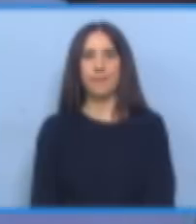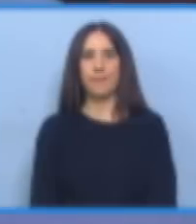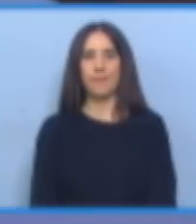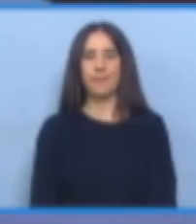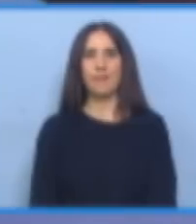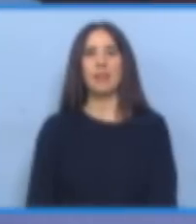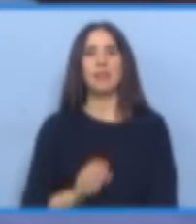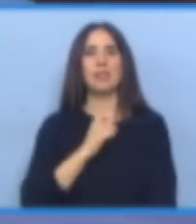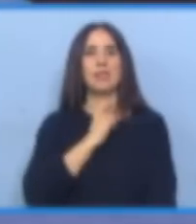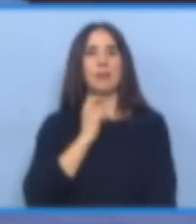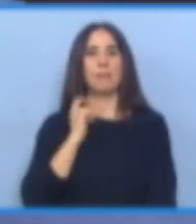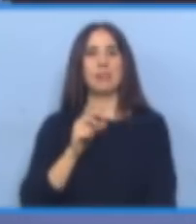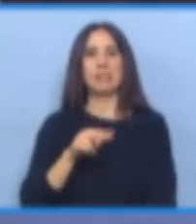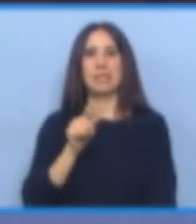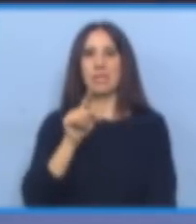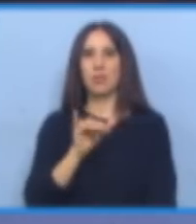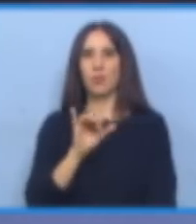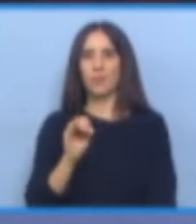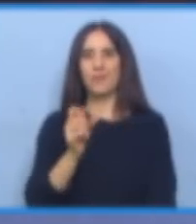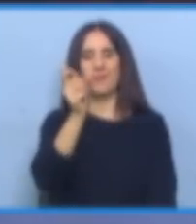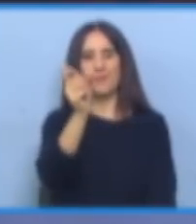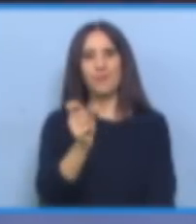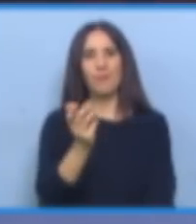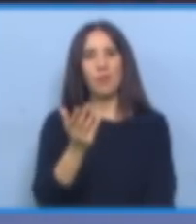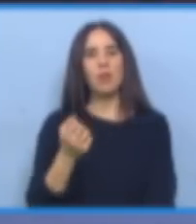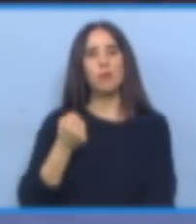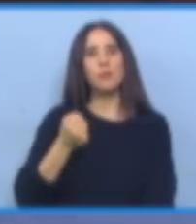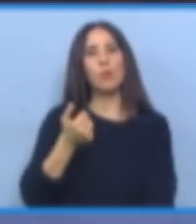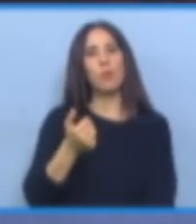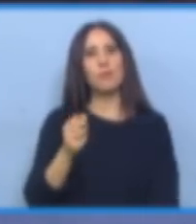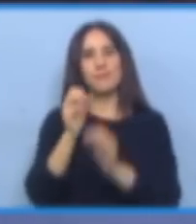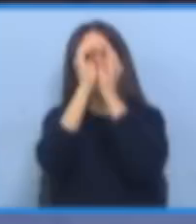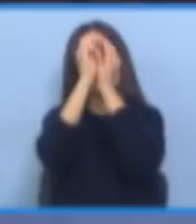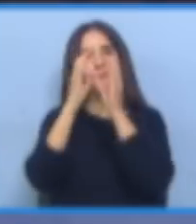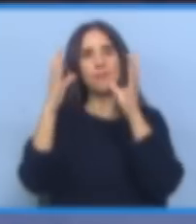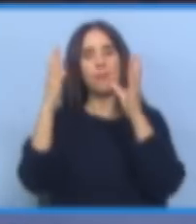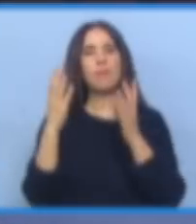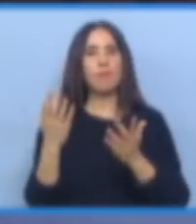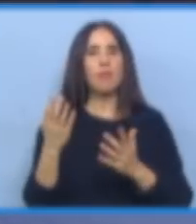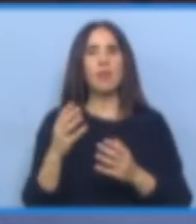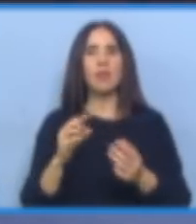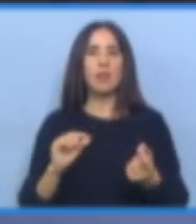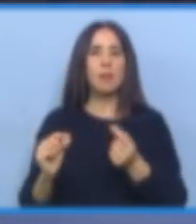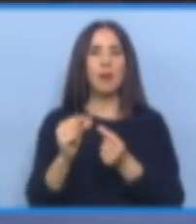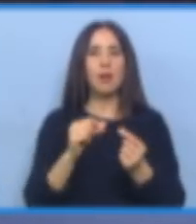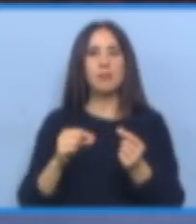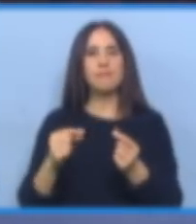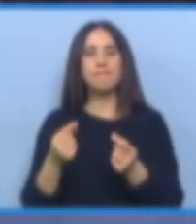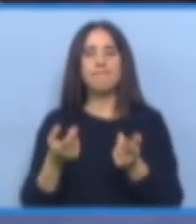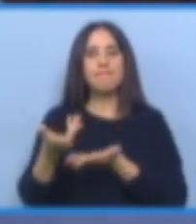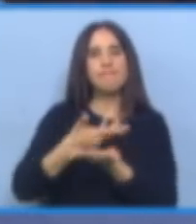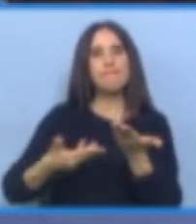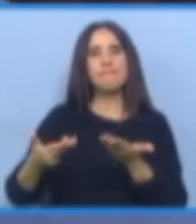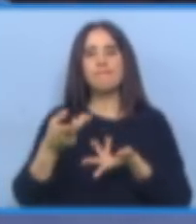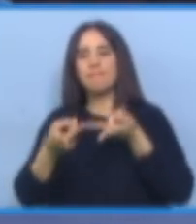Padre Nélio, até que ponto esta figura do bom pastor inspira o debate e a análise sobre o tema da